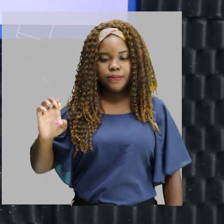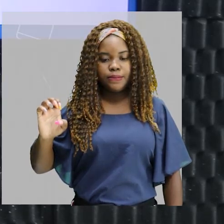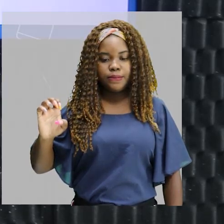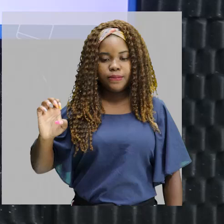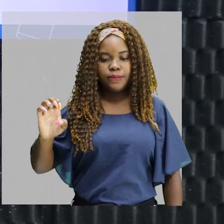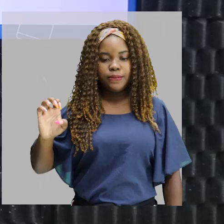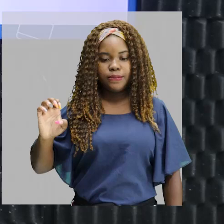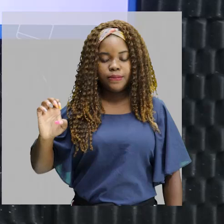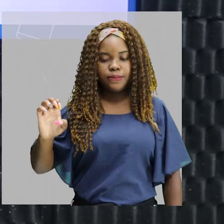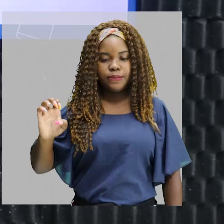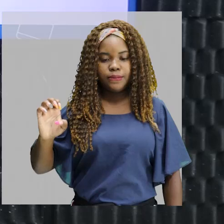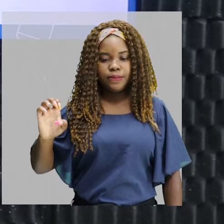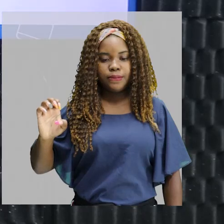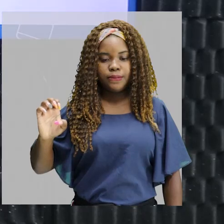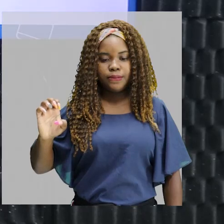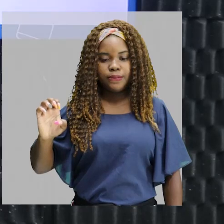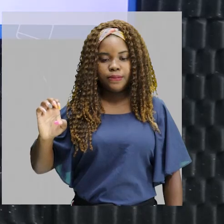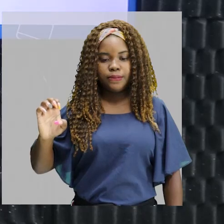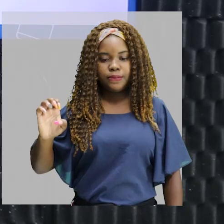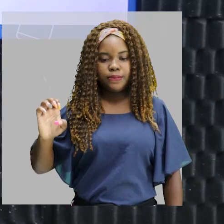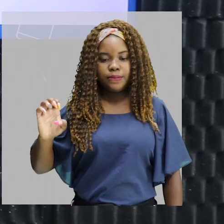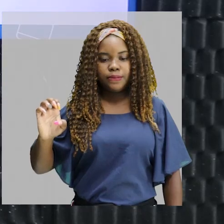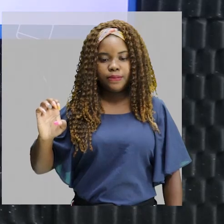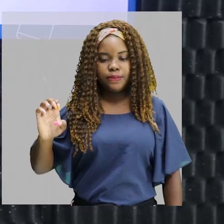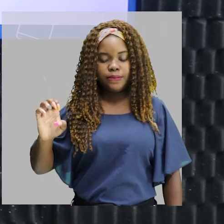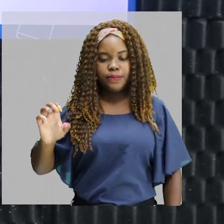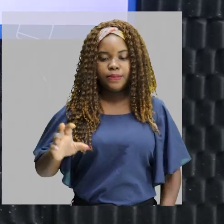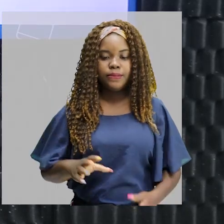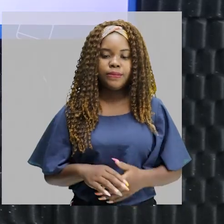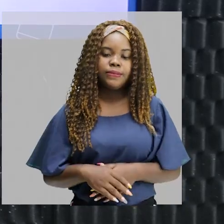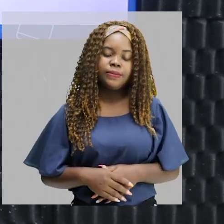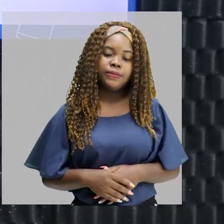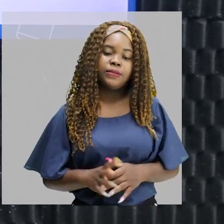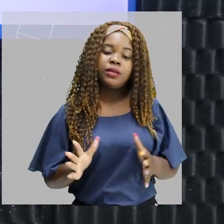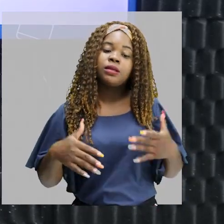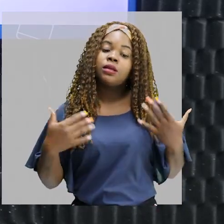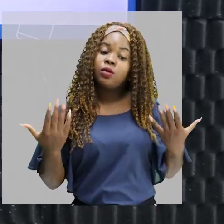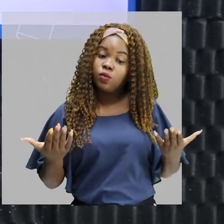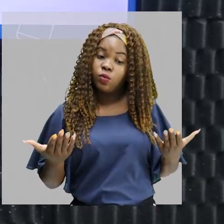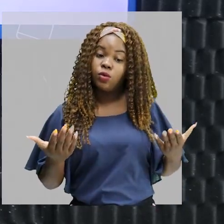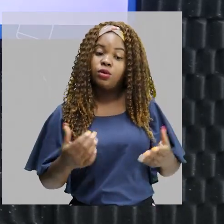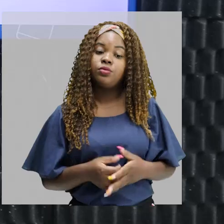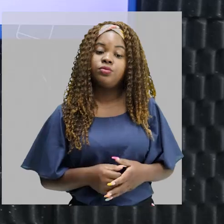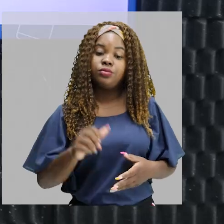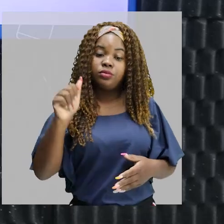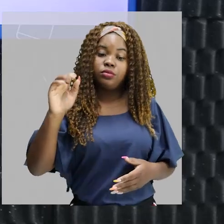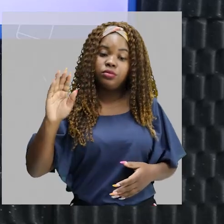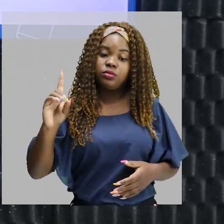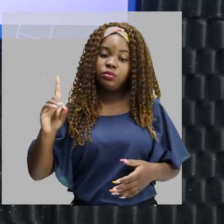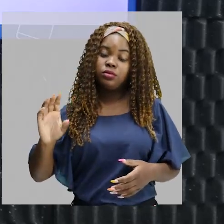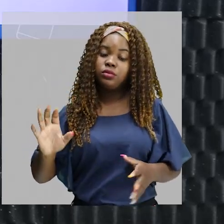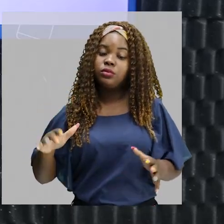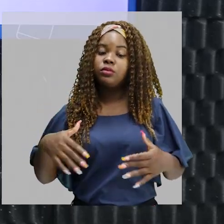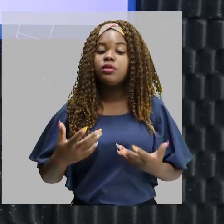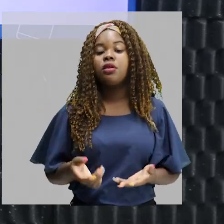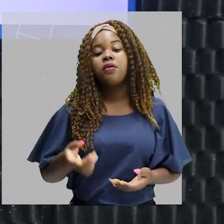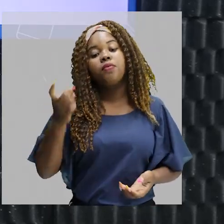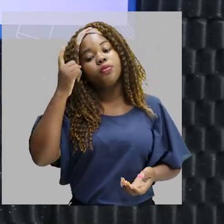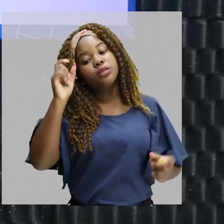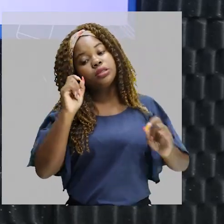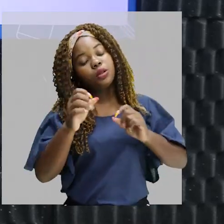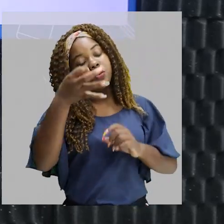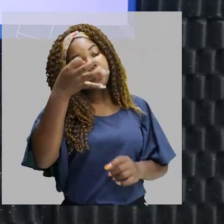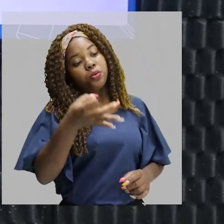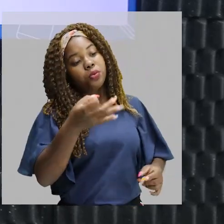tenho alguém, nadie e algum. Então, qual dessas alternativas vocês acham